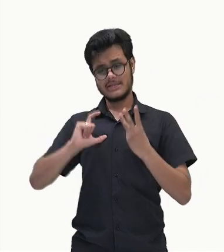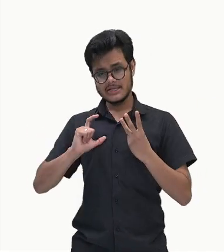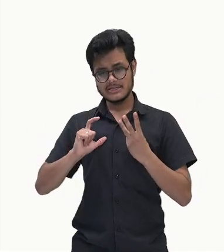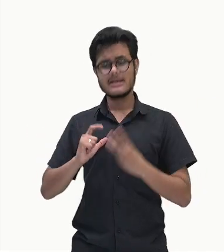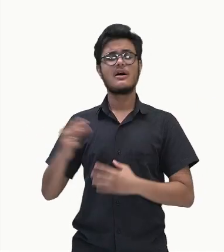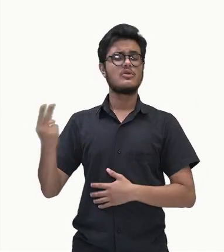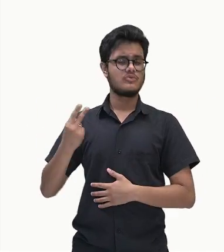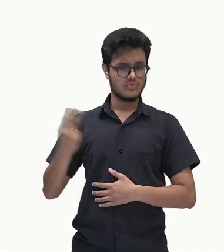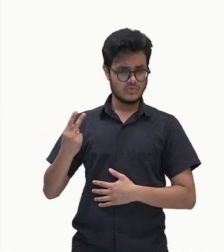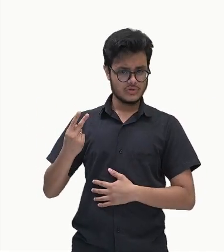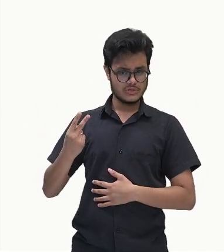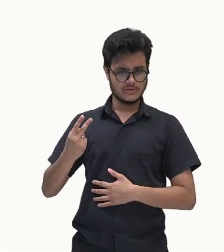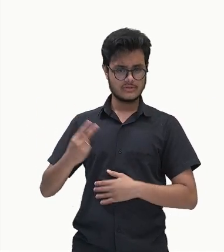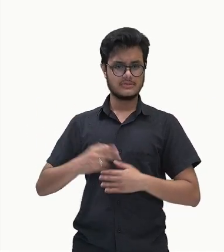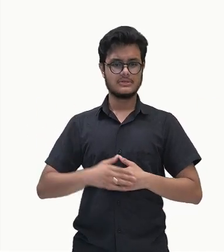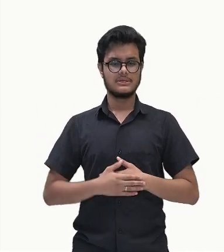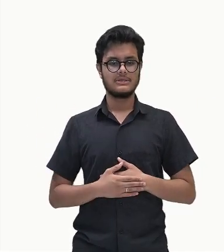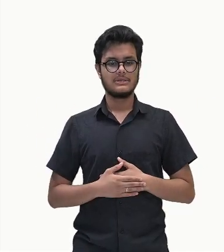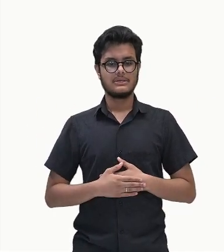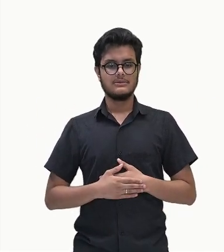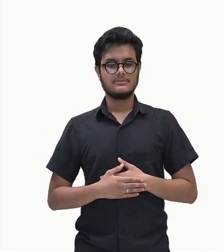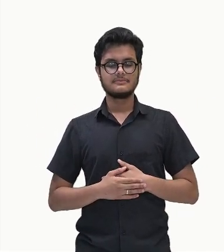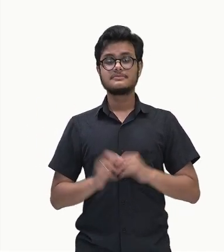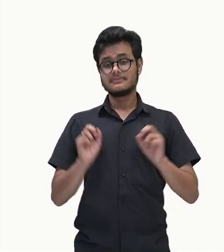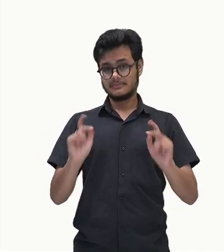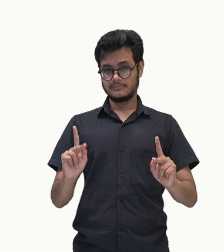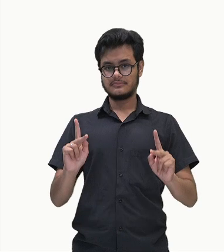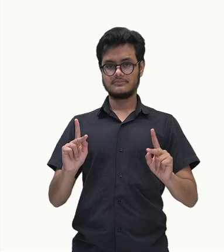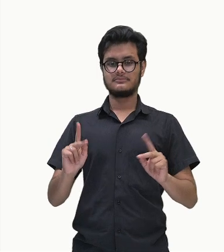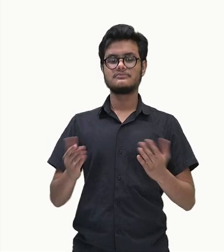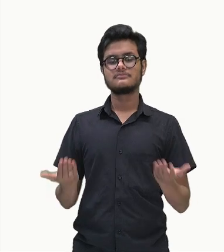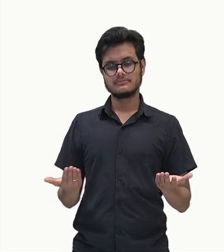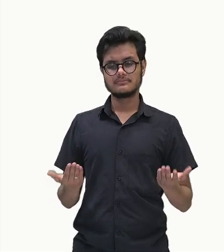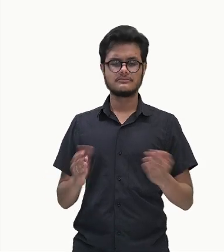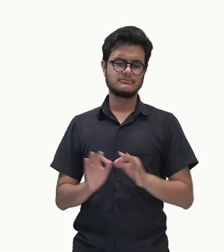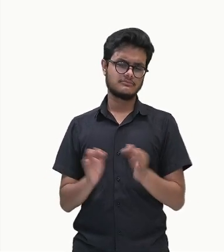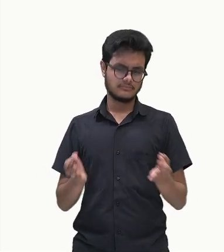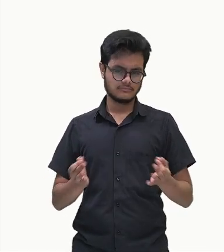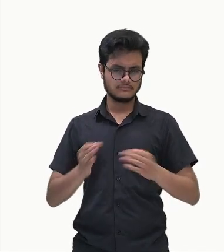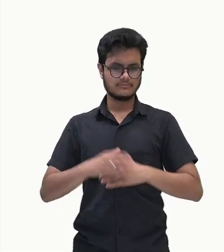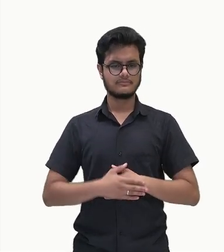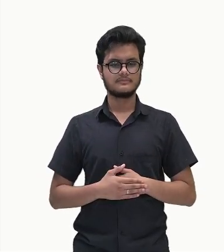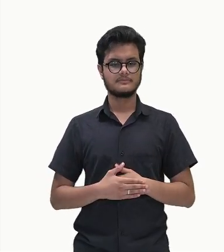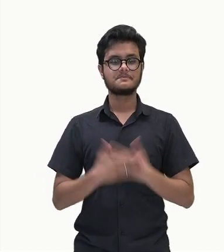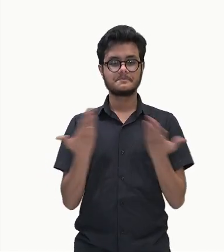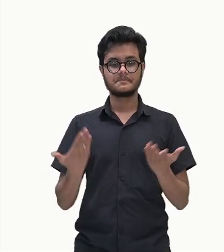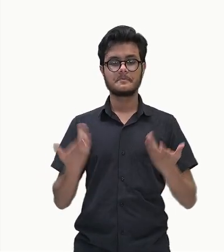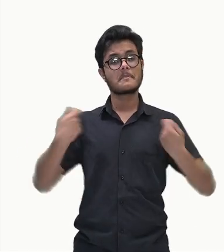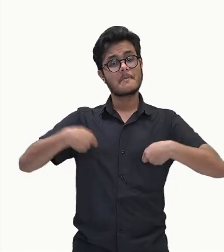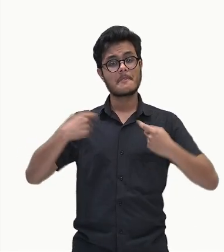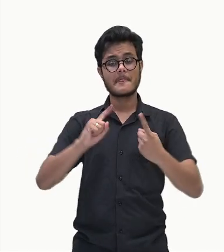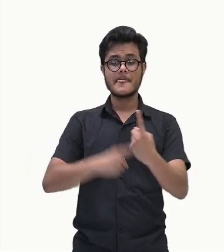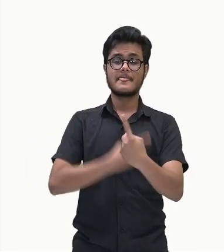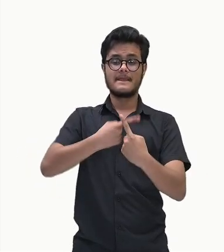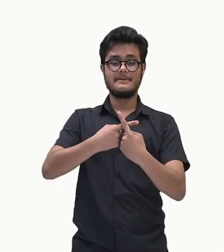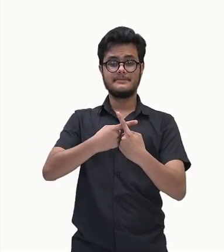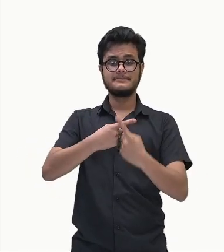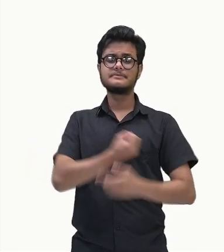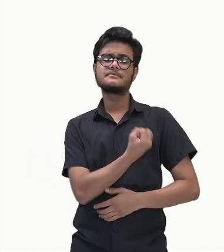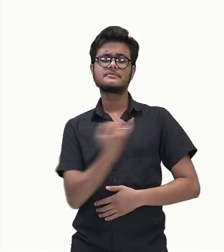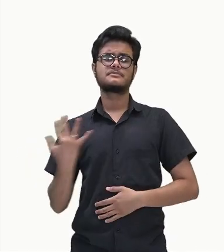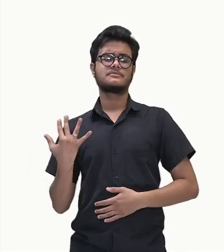da qu das quatro só sobraram 3 para o terceiro lugar então o que que a gente faz a gente multiplica esses